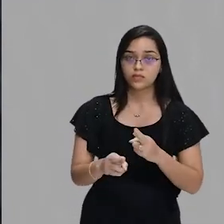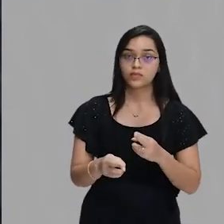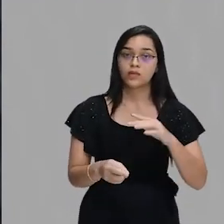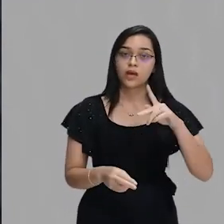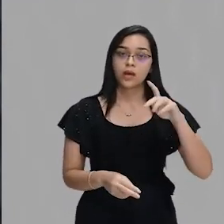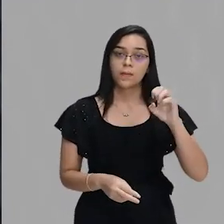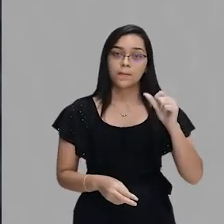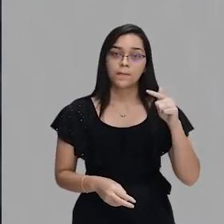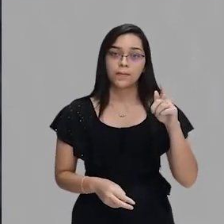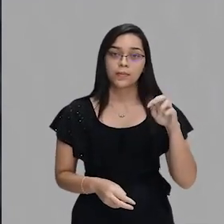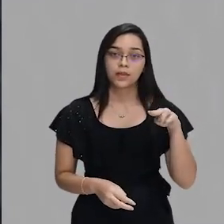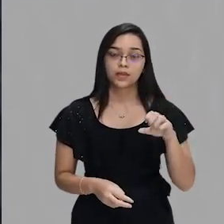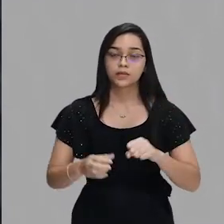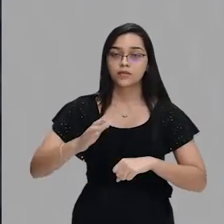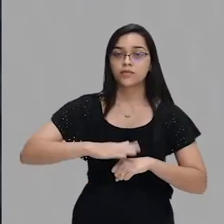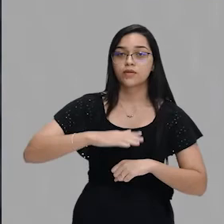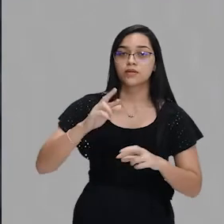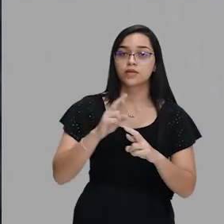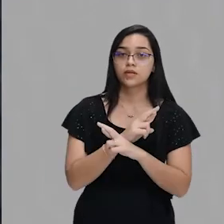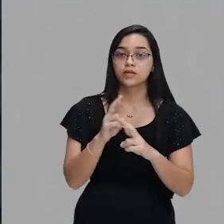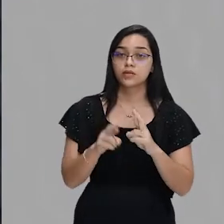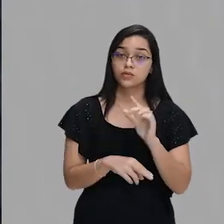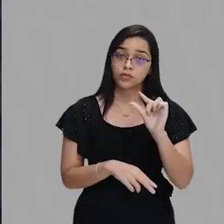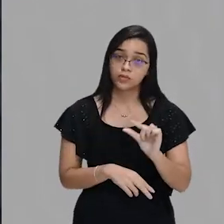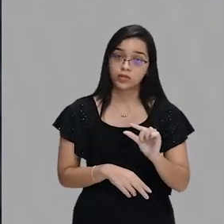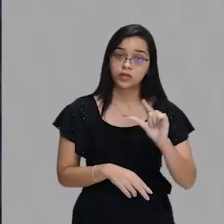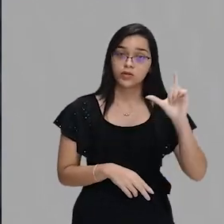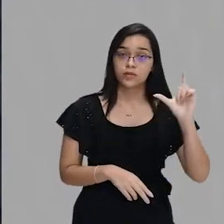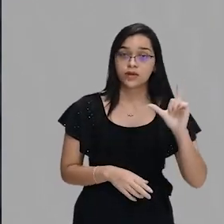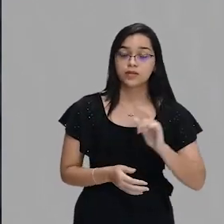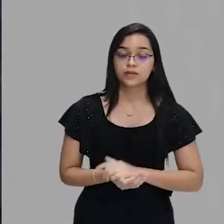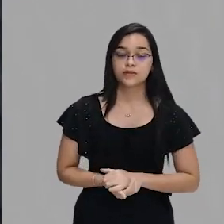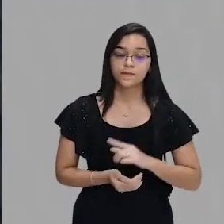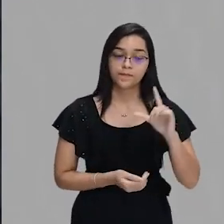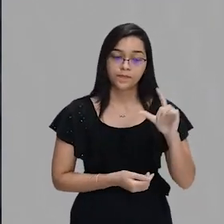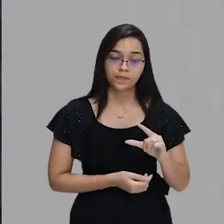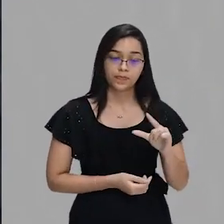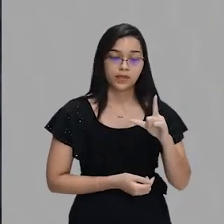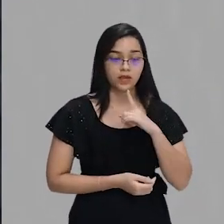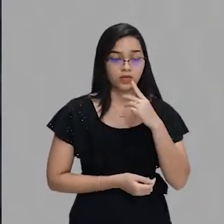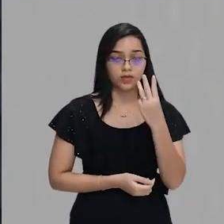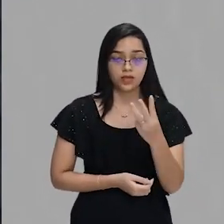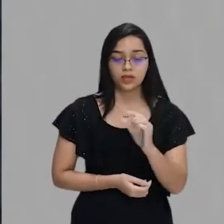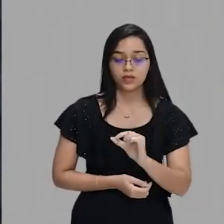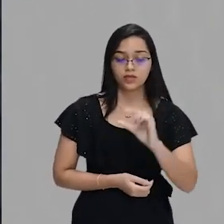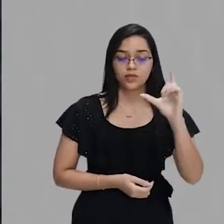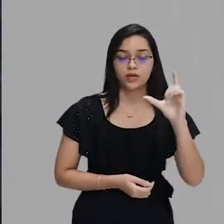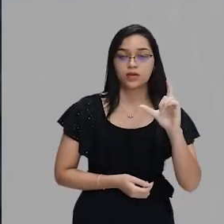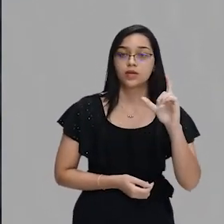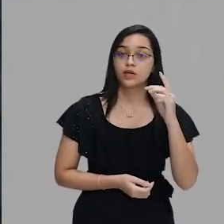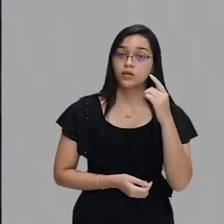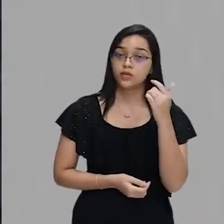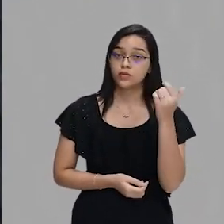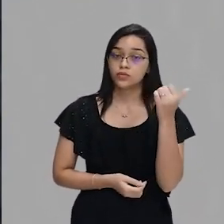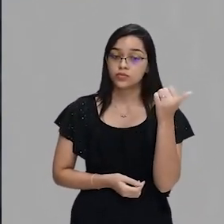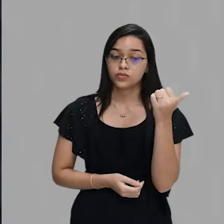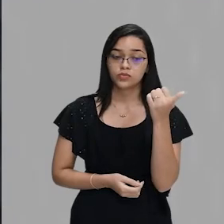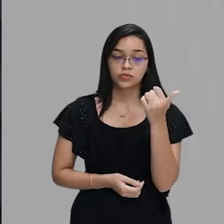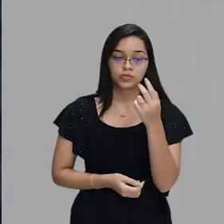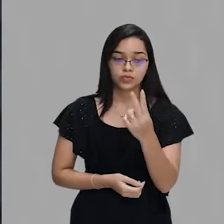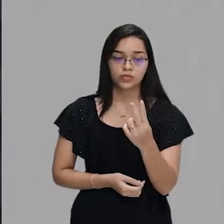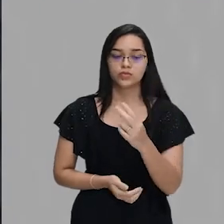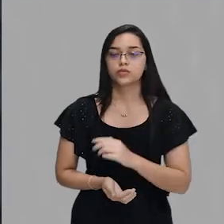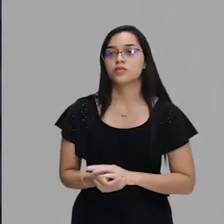pesagens, qual é o atleta mais regular e o menos regular. O mais regular é o 3 e o menos regular é o 2. Então, pessoal,